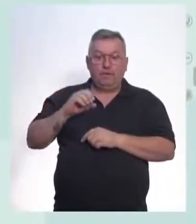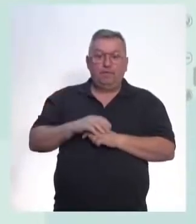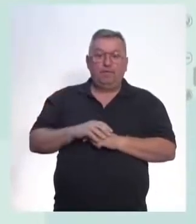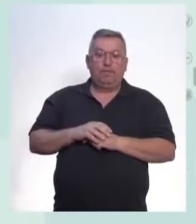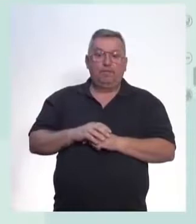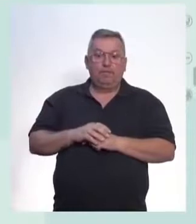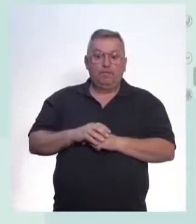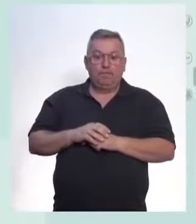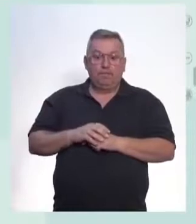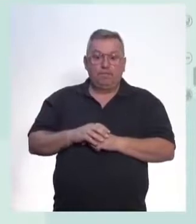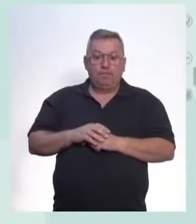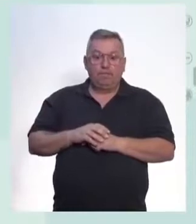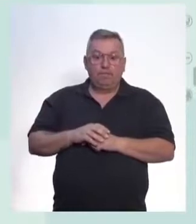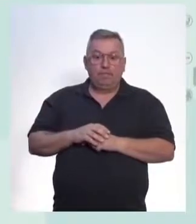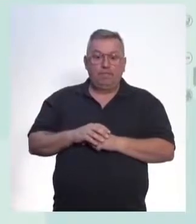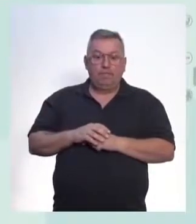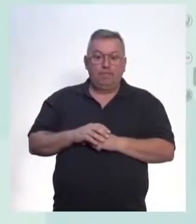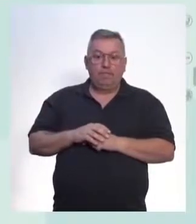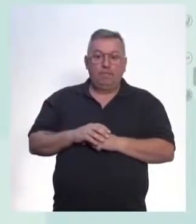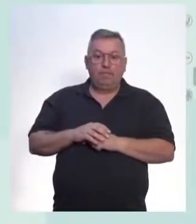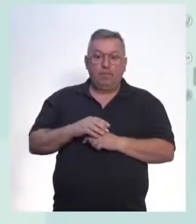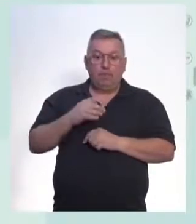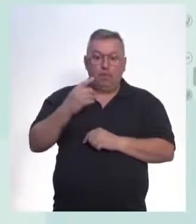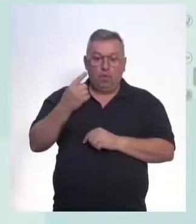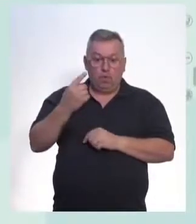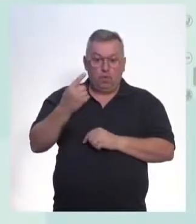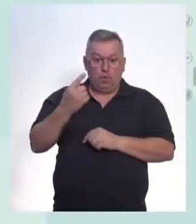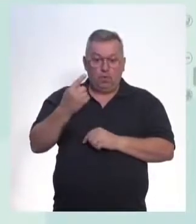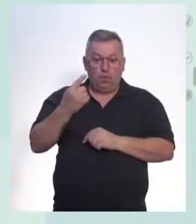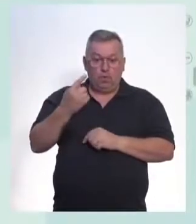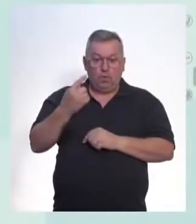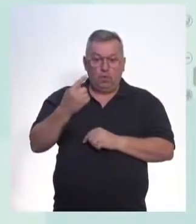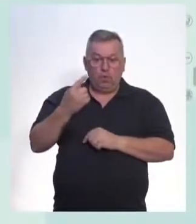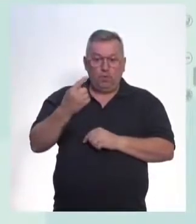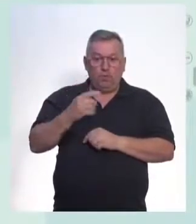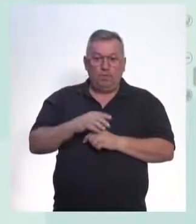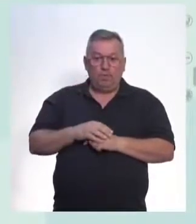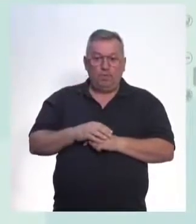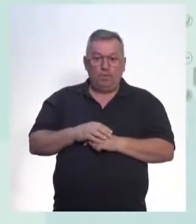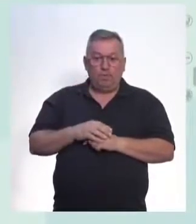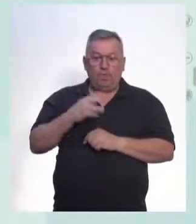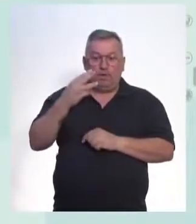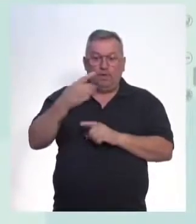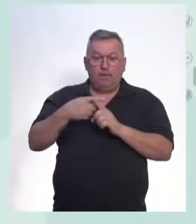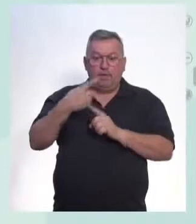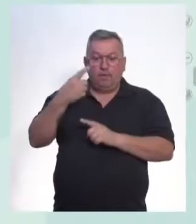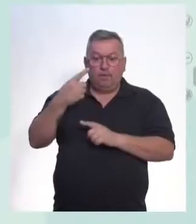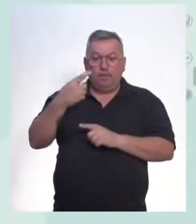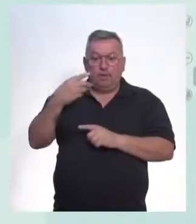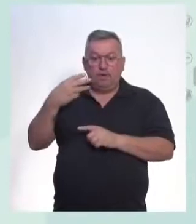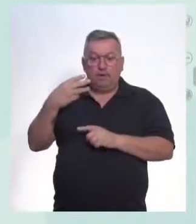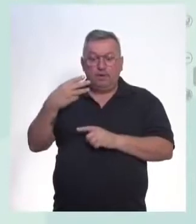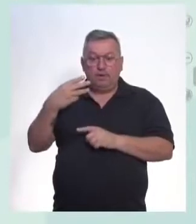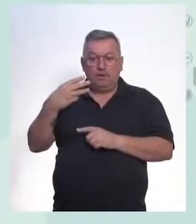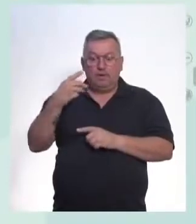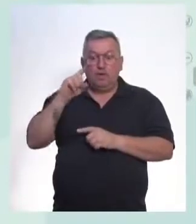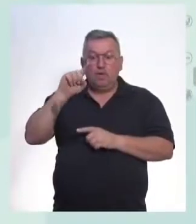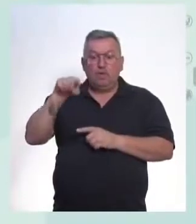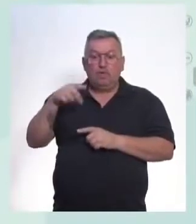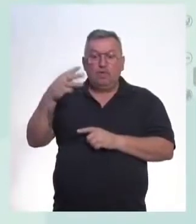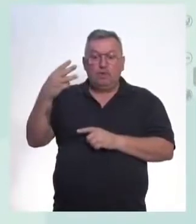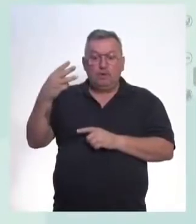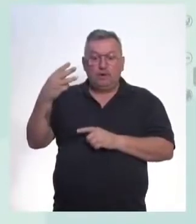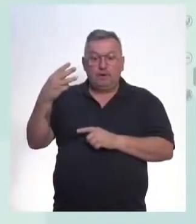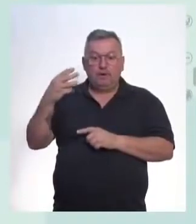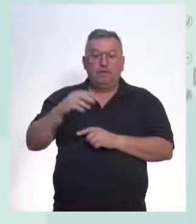0. E o 1. No lugar de x, 1. 3 vezes 1, 3, que foi o par